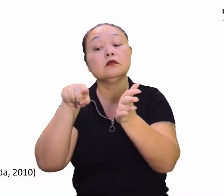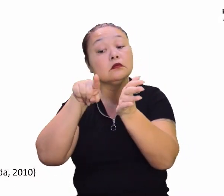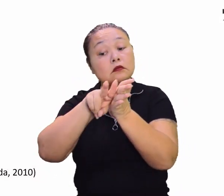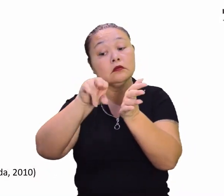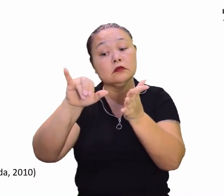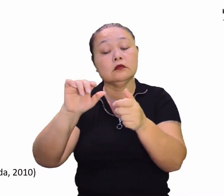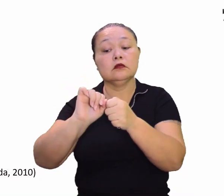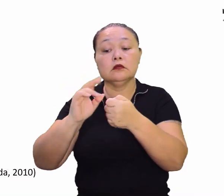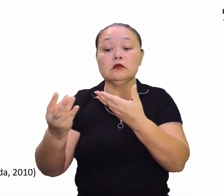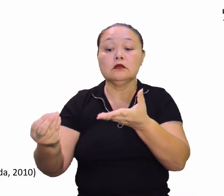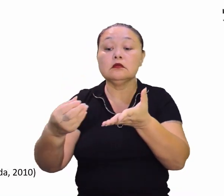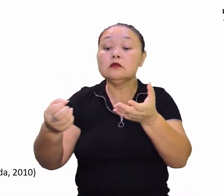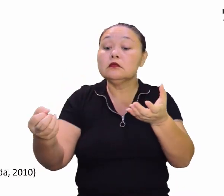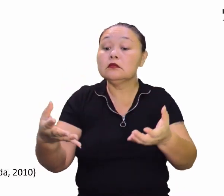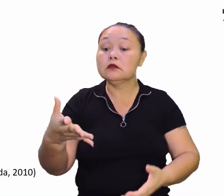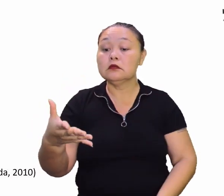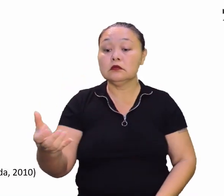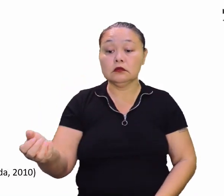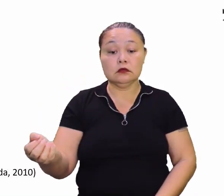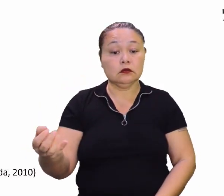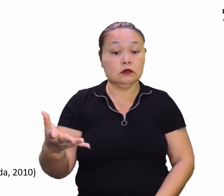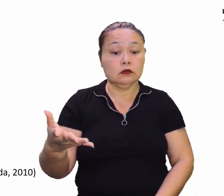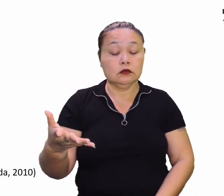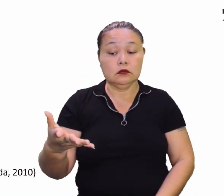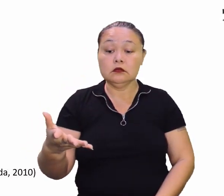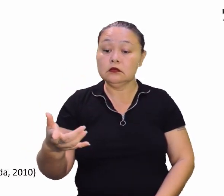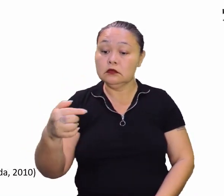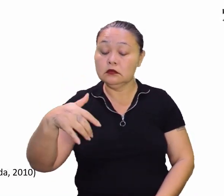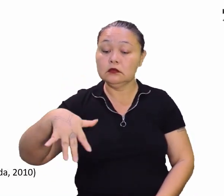vai trazer inovações em